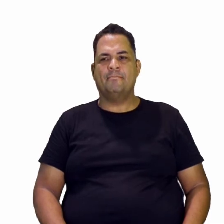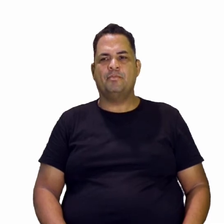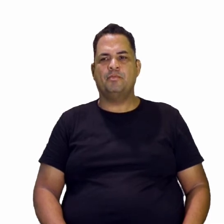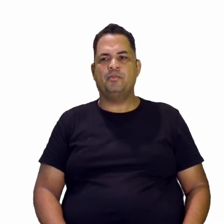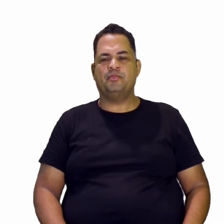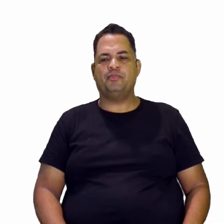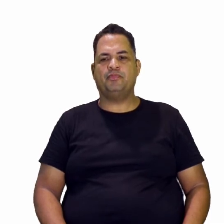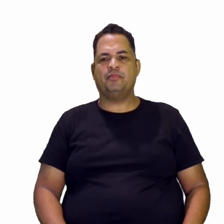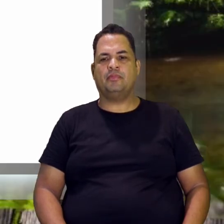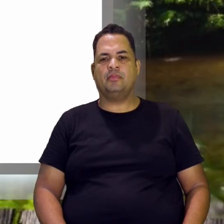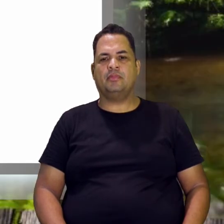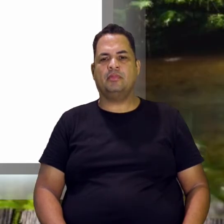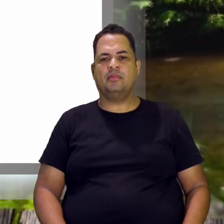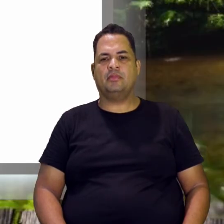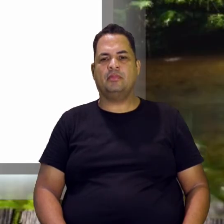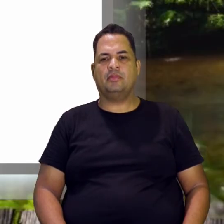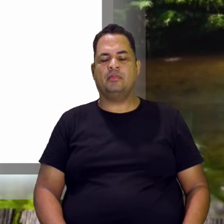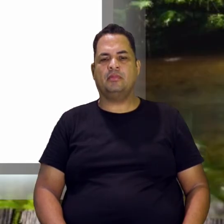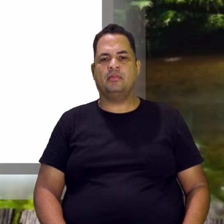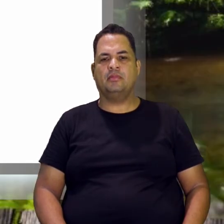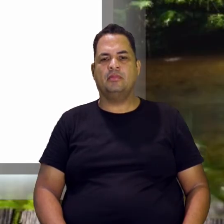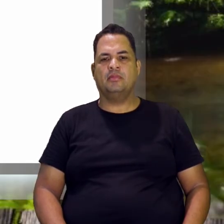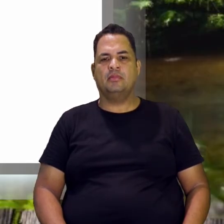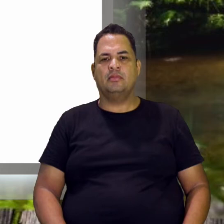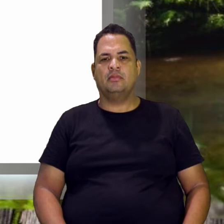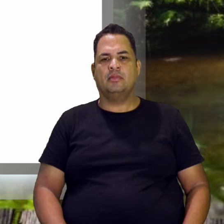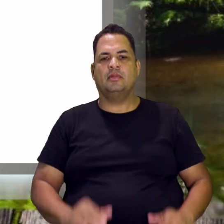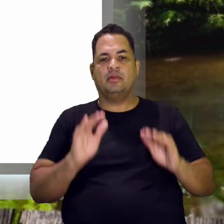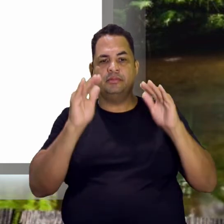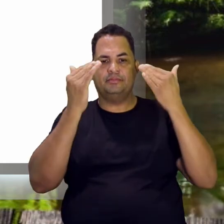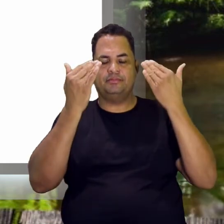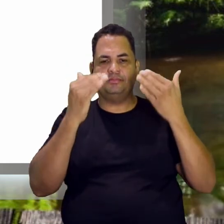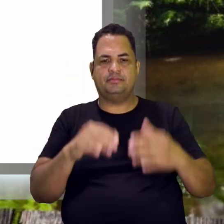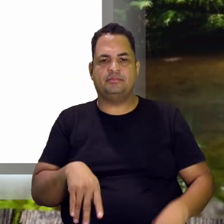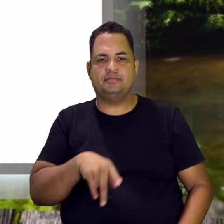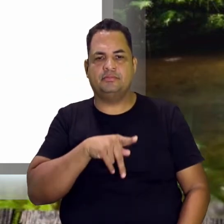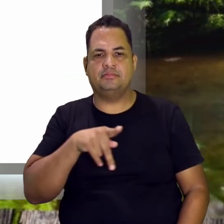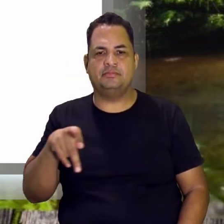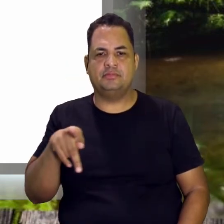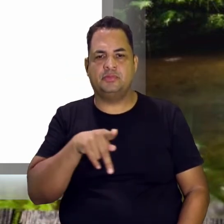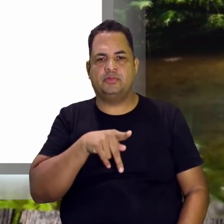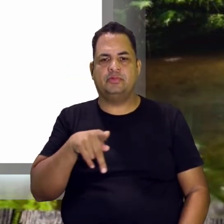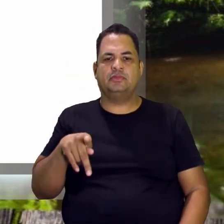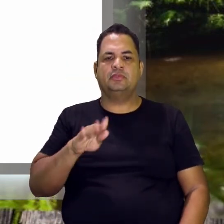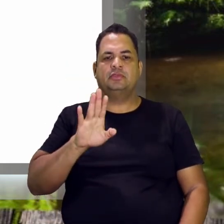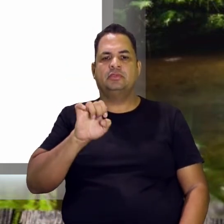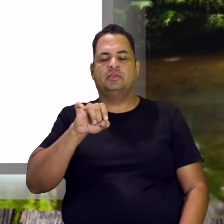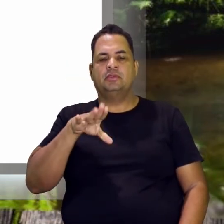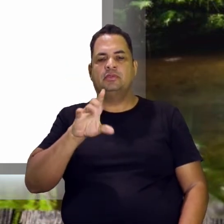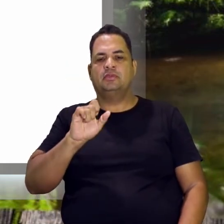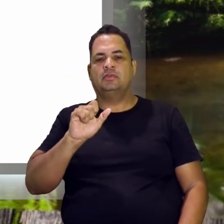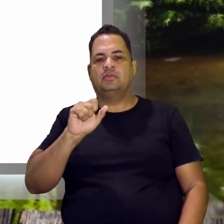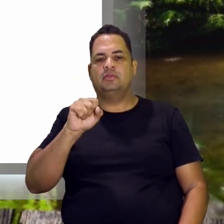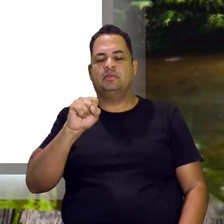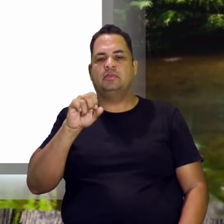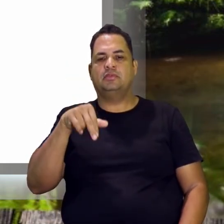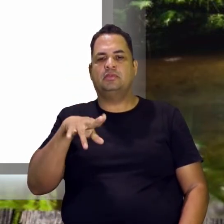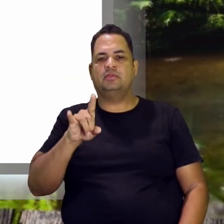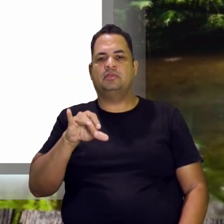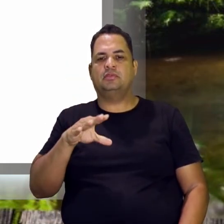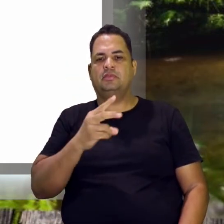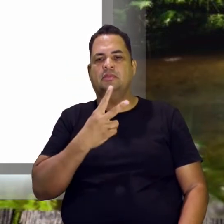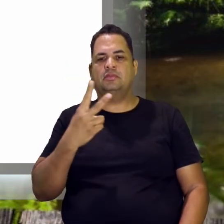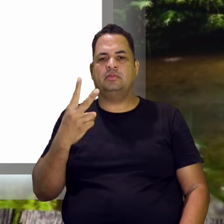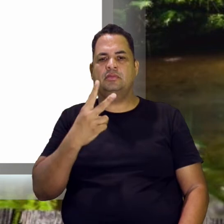Essa paródia aqui, olha para mim, presta atenção. Professor Silvinho Santos tem duas